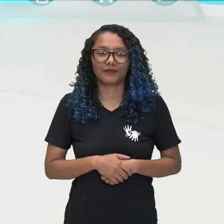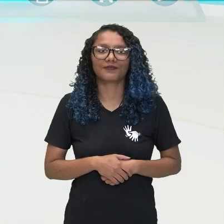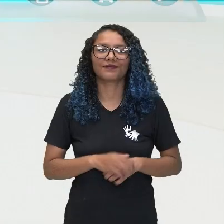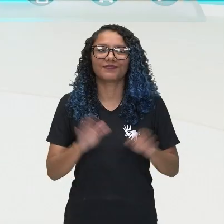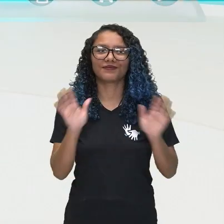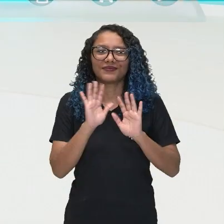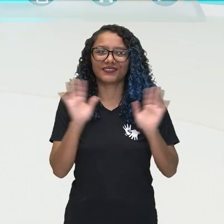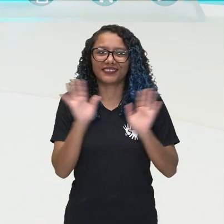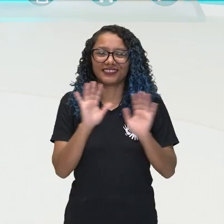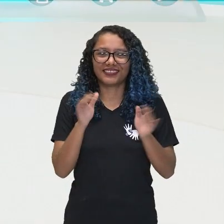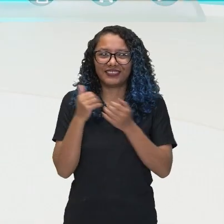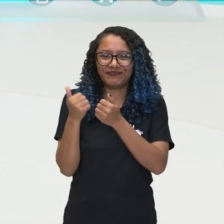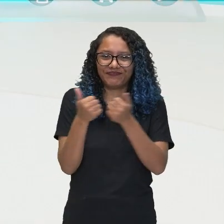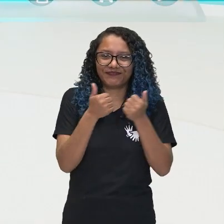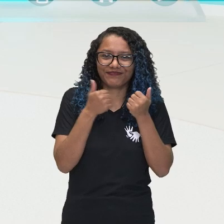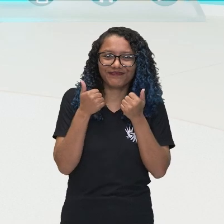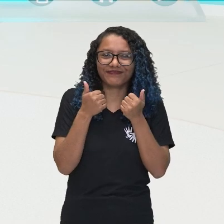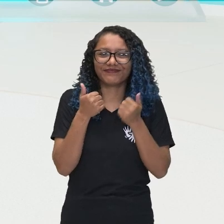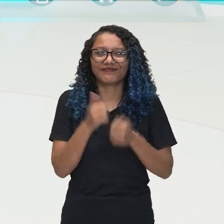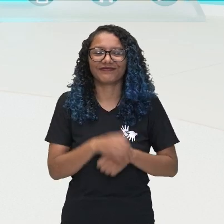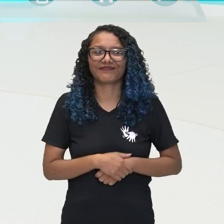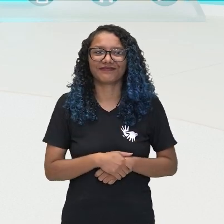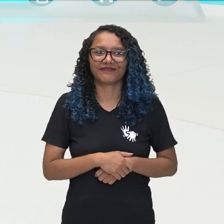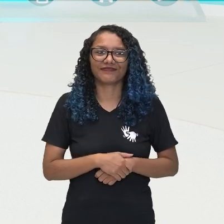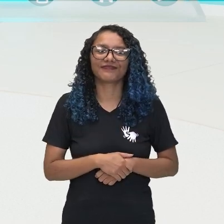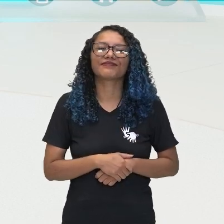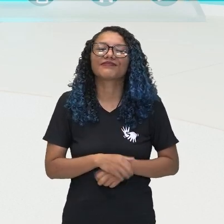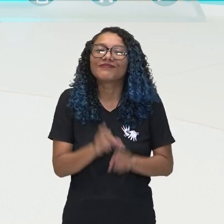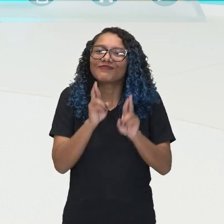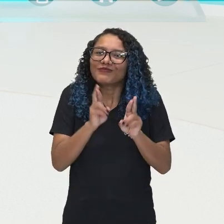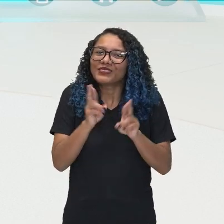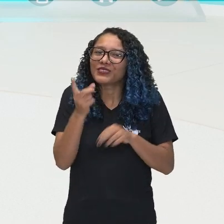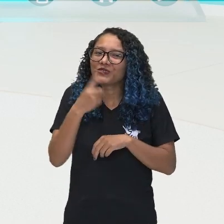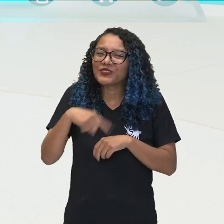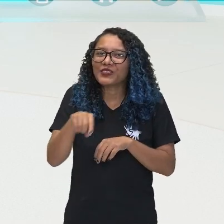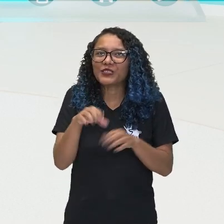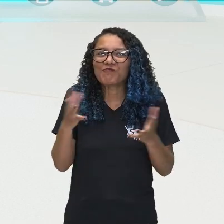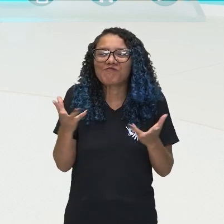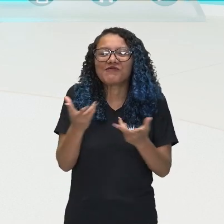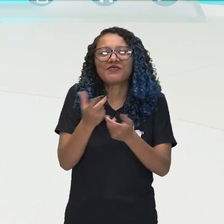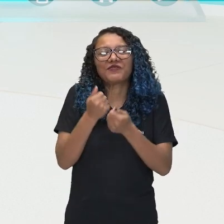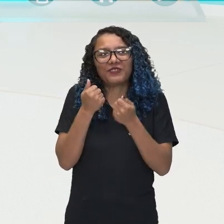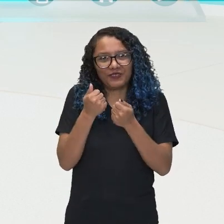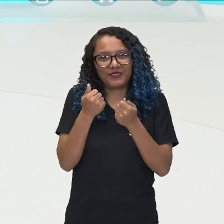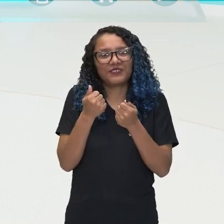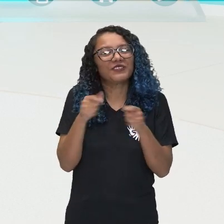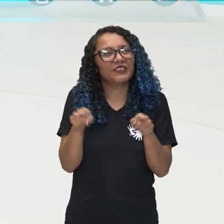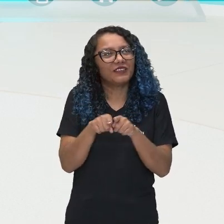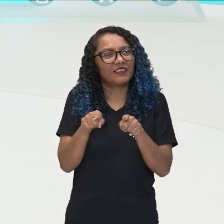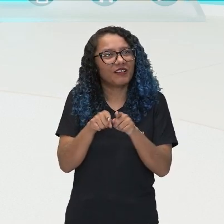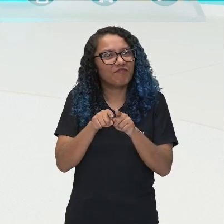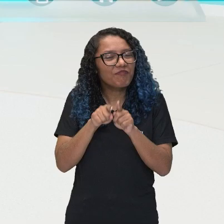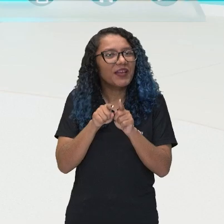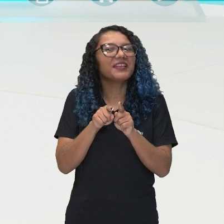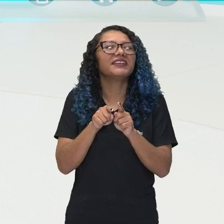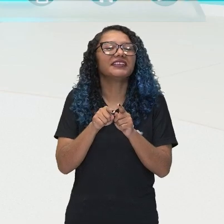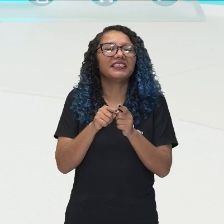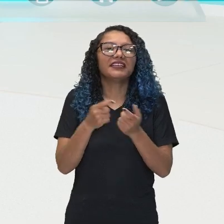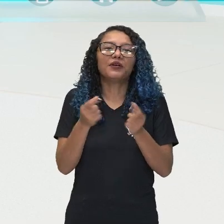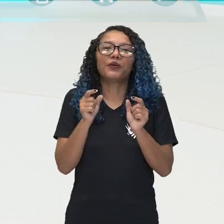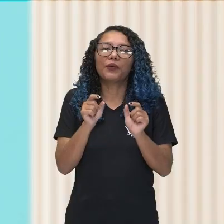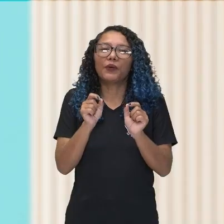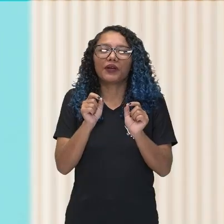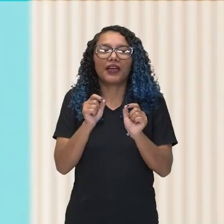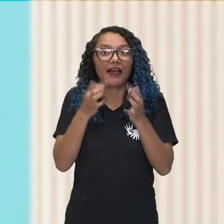Olá, turmas, tudo bem com vocês? Desejo que vocês estejam ótimos e muito motivados para a nossa aula de